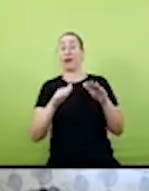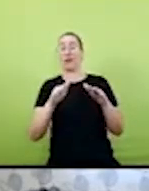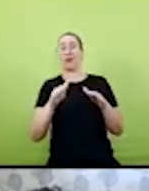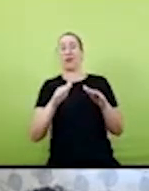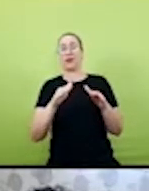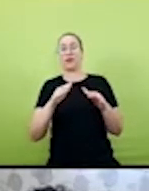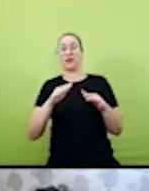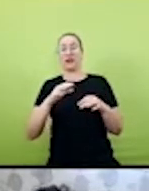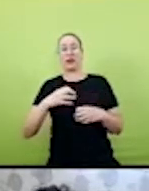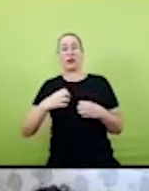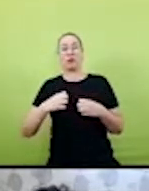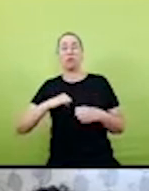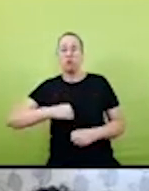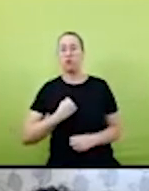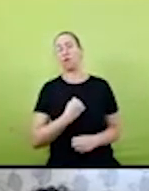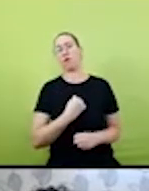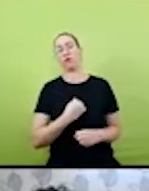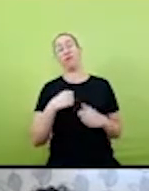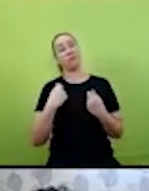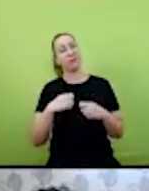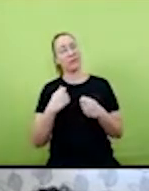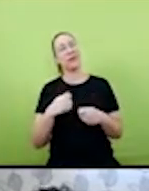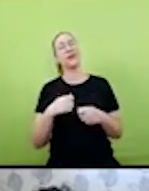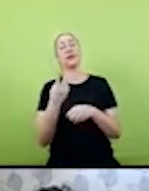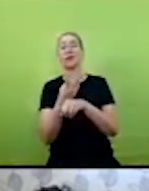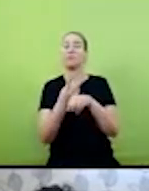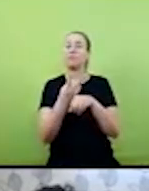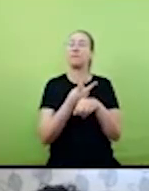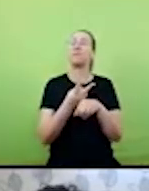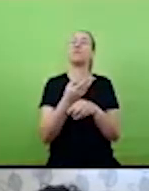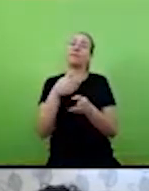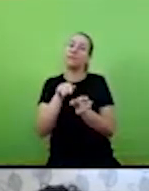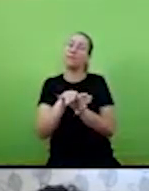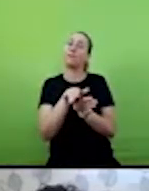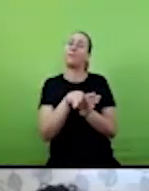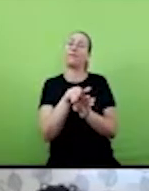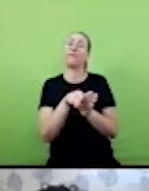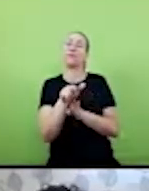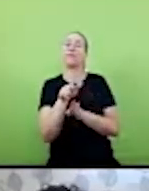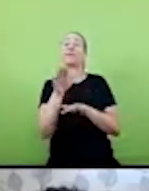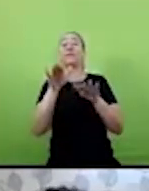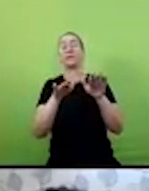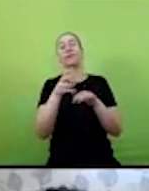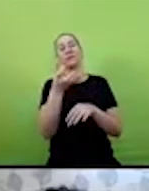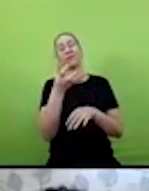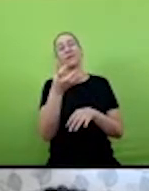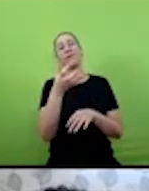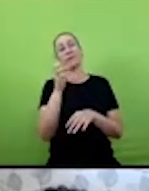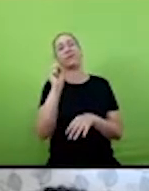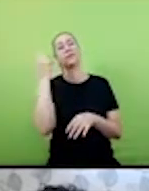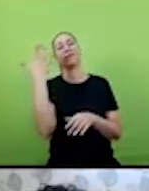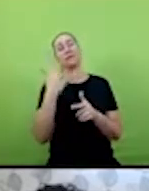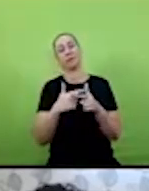gente deve buscar, né, orientar. Muitas vezes a gente quer tentar resolver o problema, nem sempre a gente consegue,